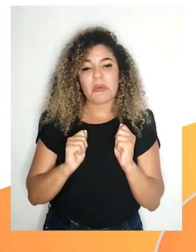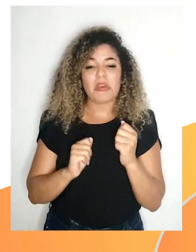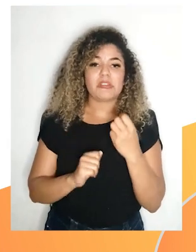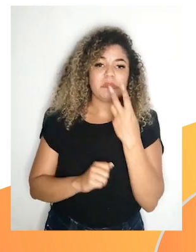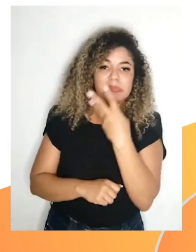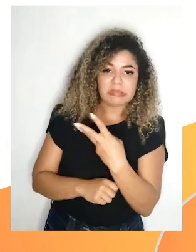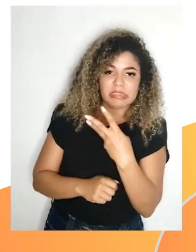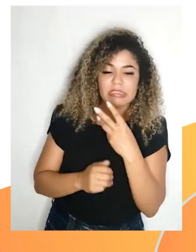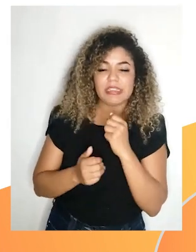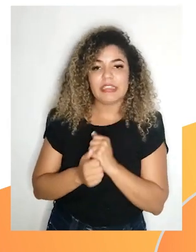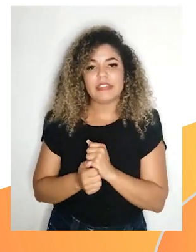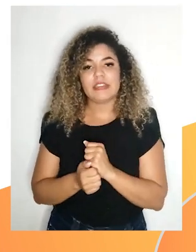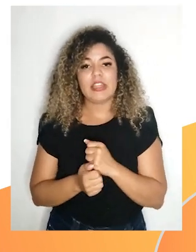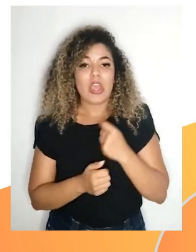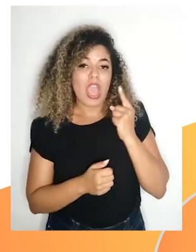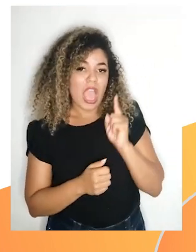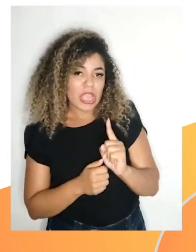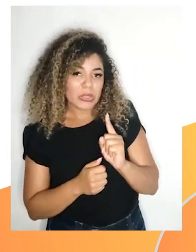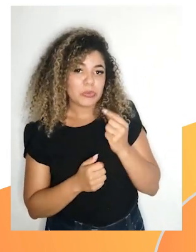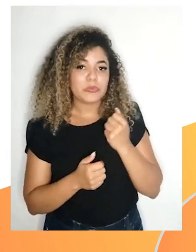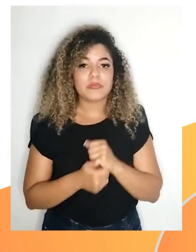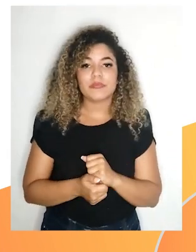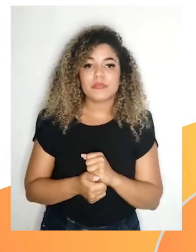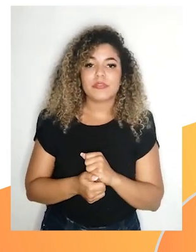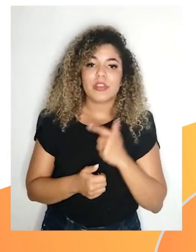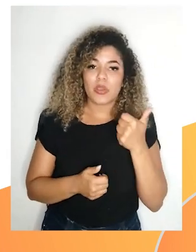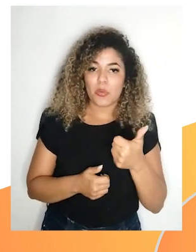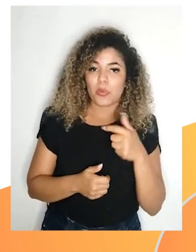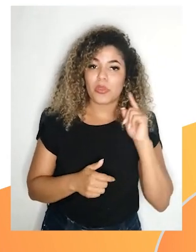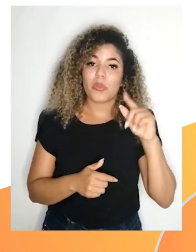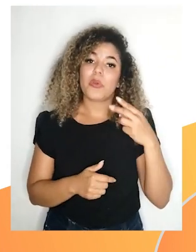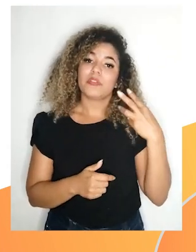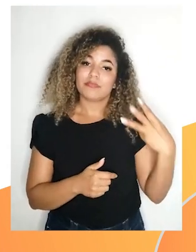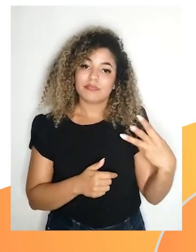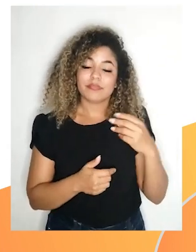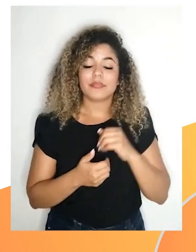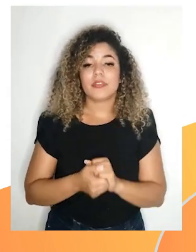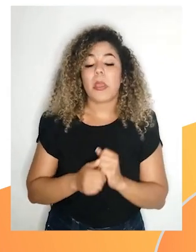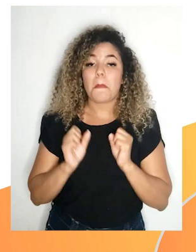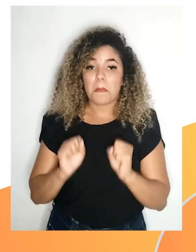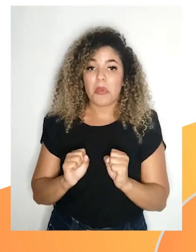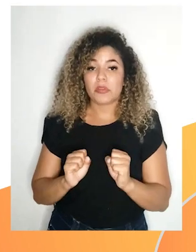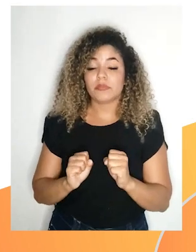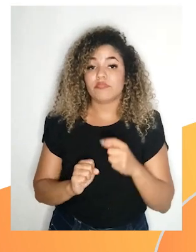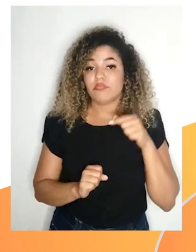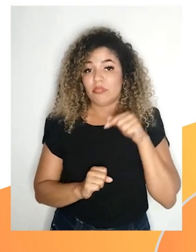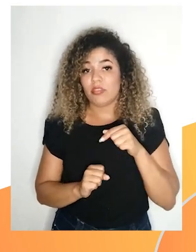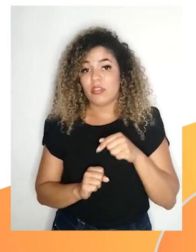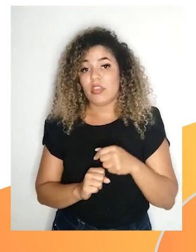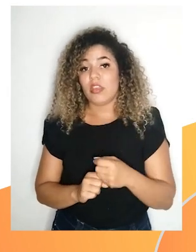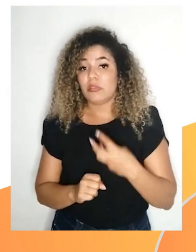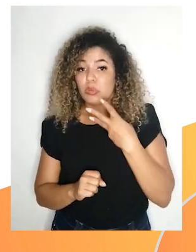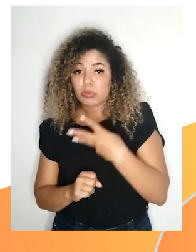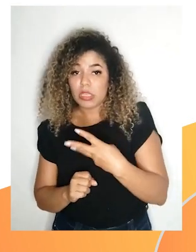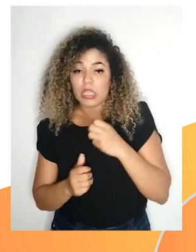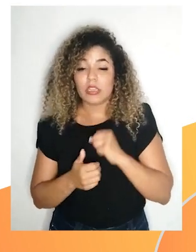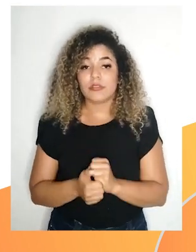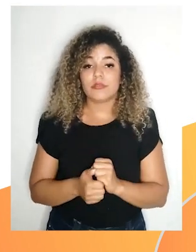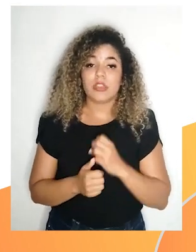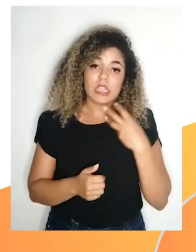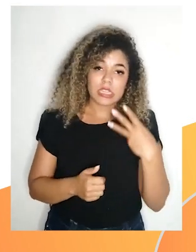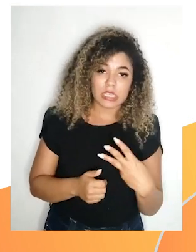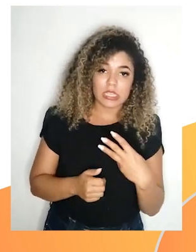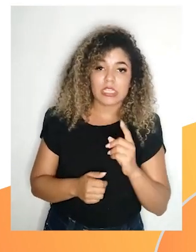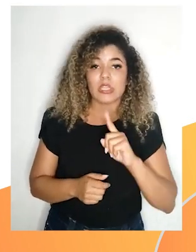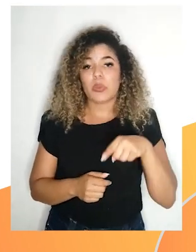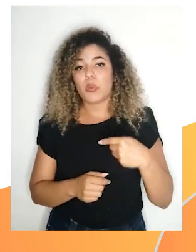seja 3, aqui seja 1 e aqui seja 3. Ou pode ser que aqui fique com 3,